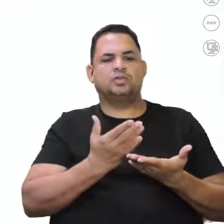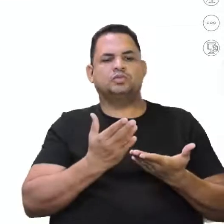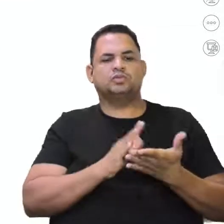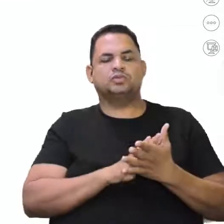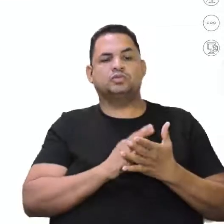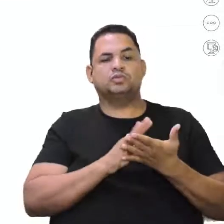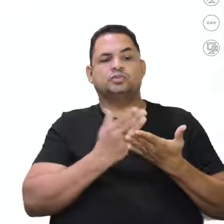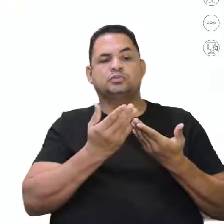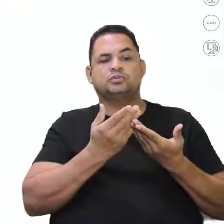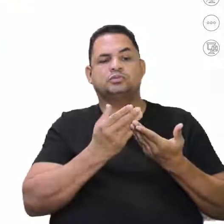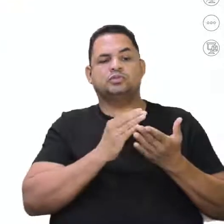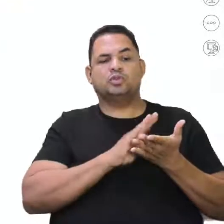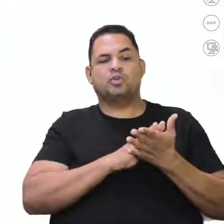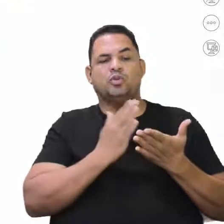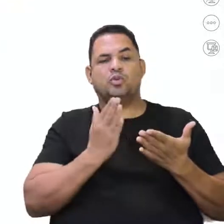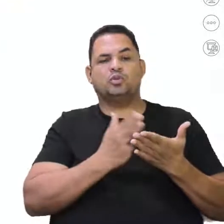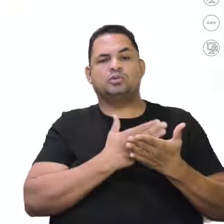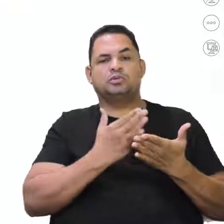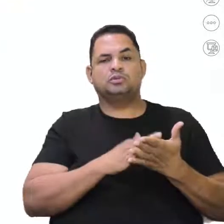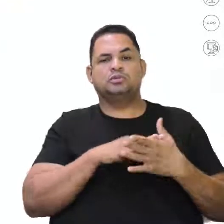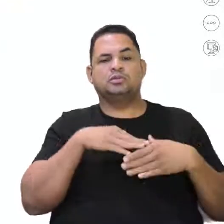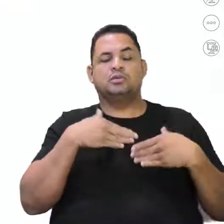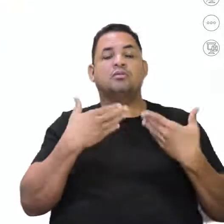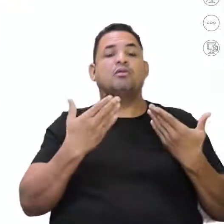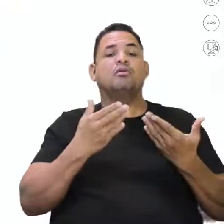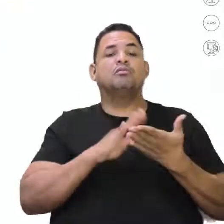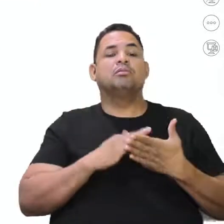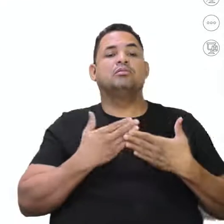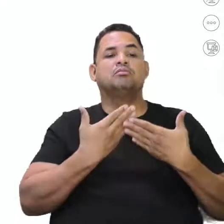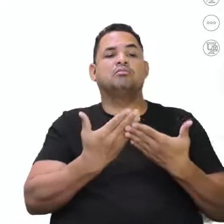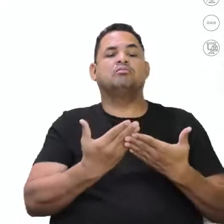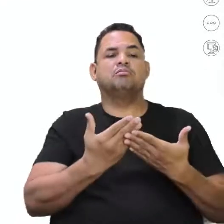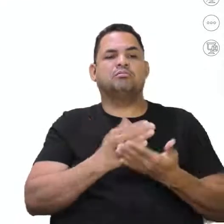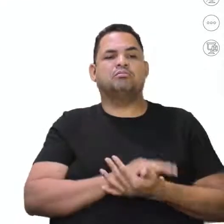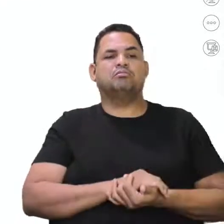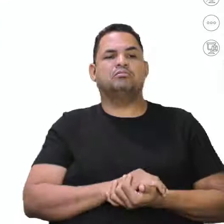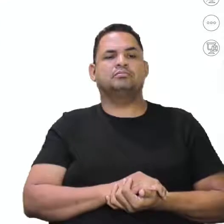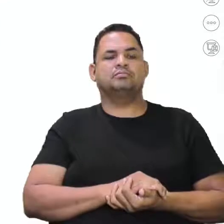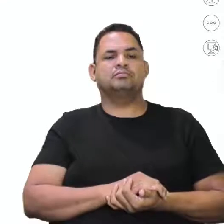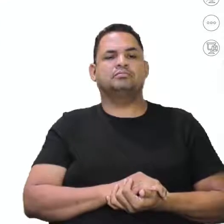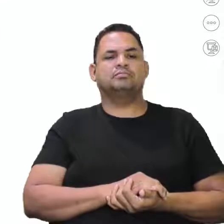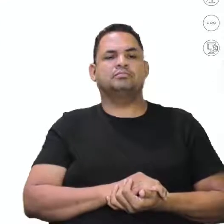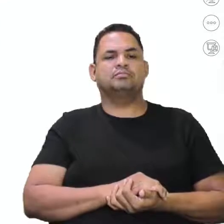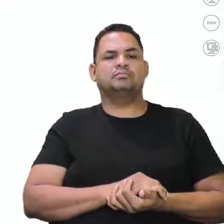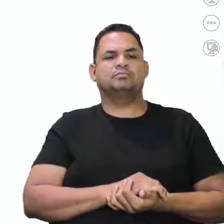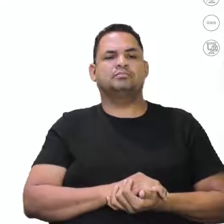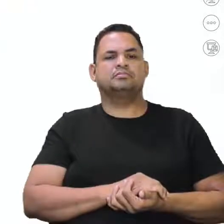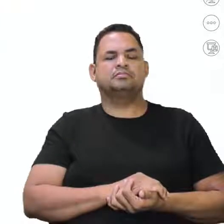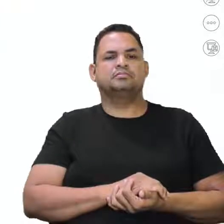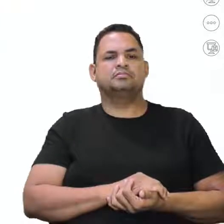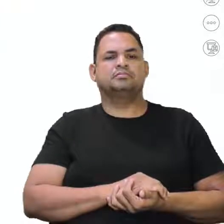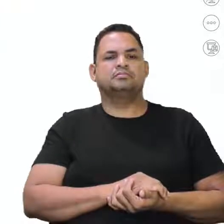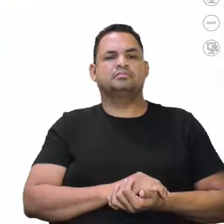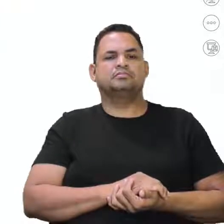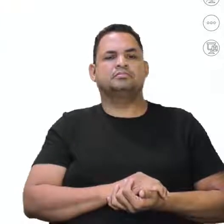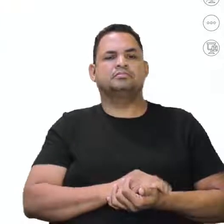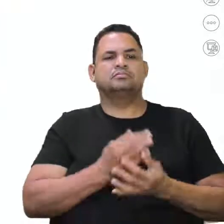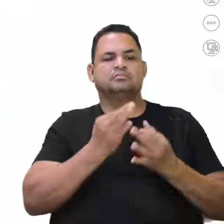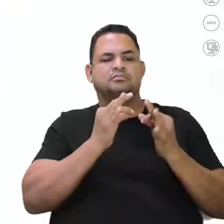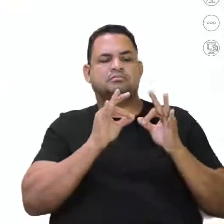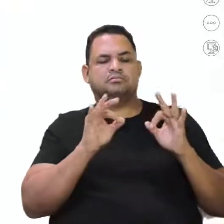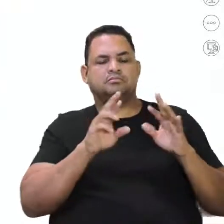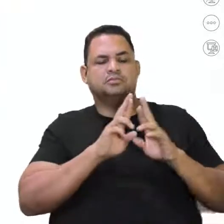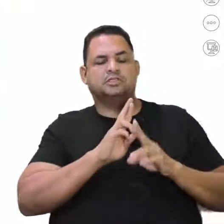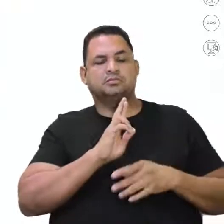publicação é oferecer o quê? Então, temos A e B aí. Simple answers to difficult questions, respostas simples